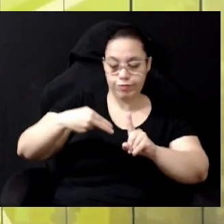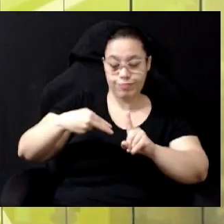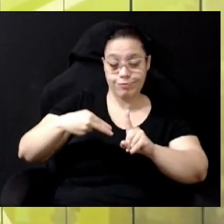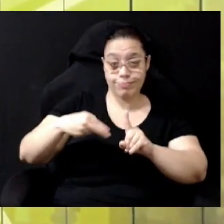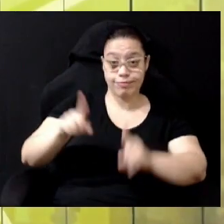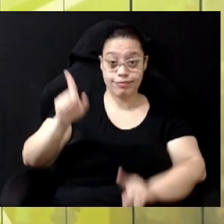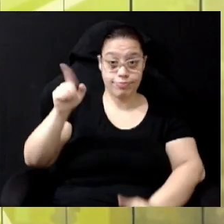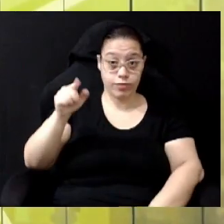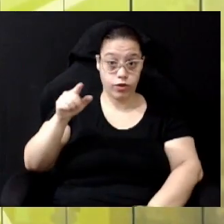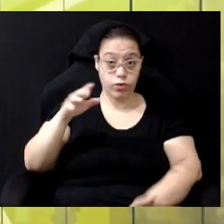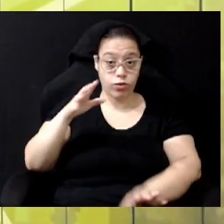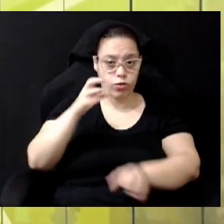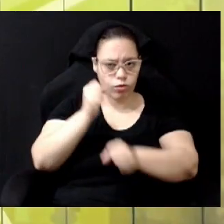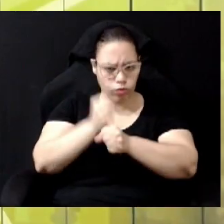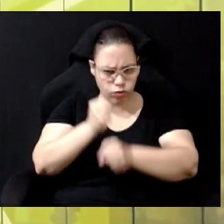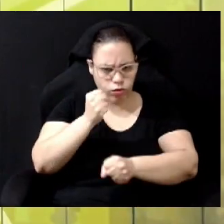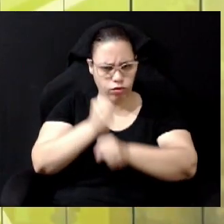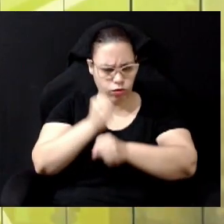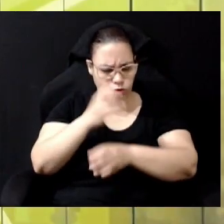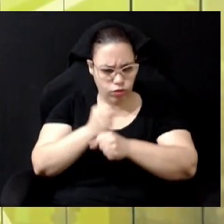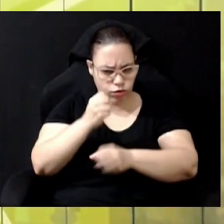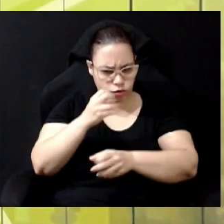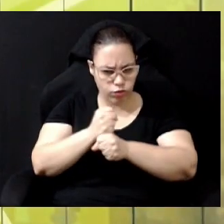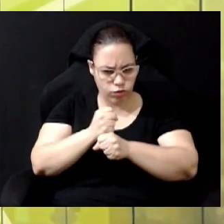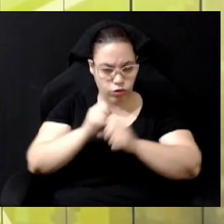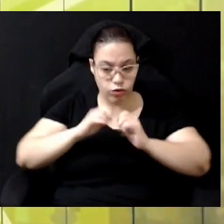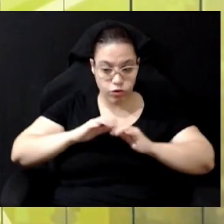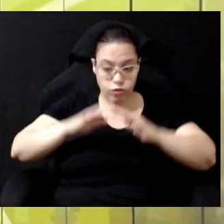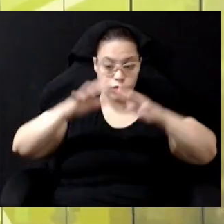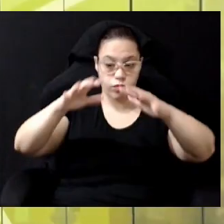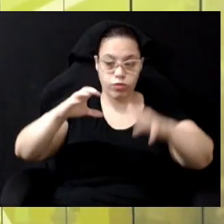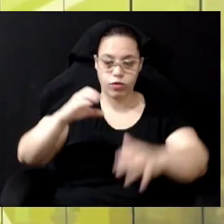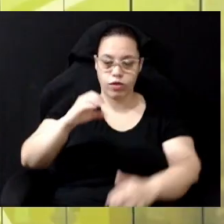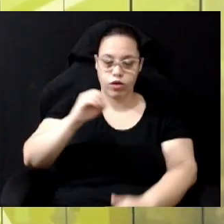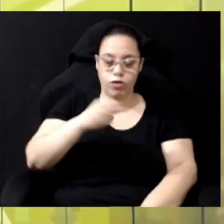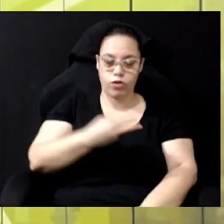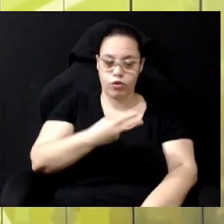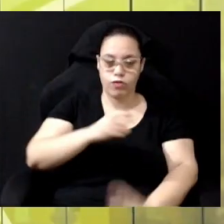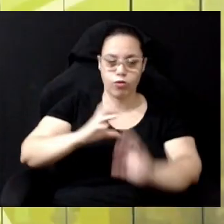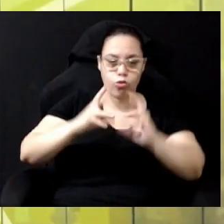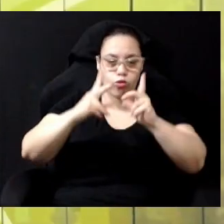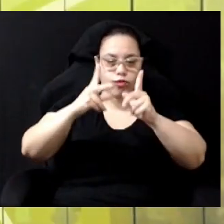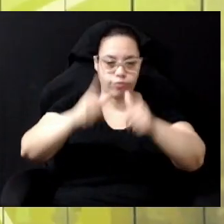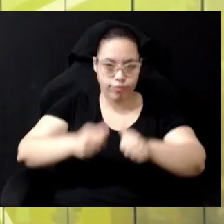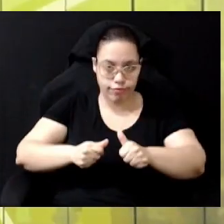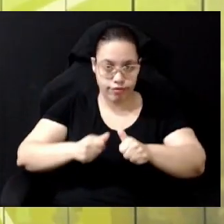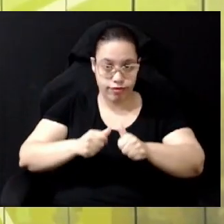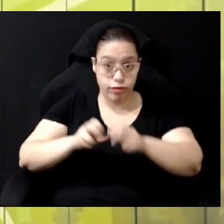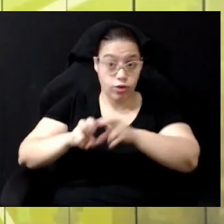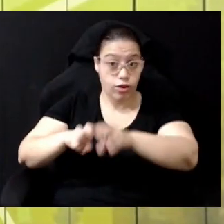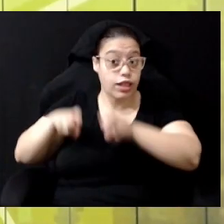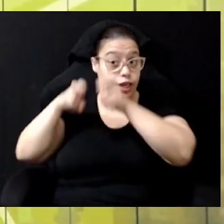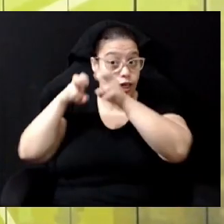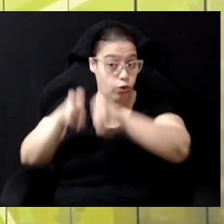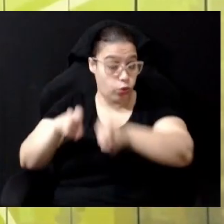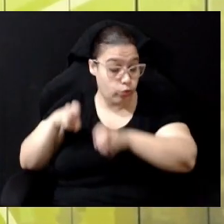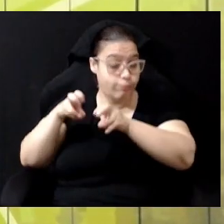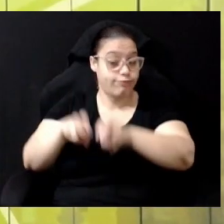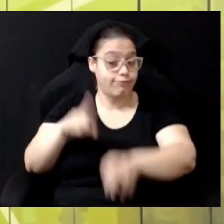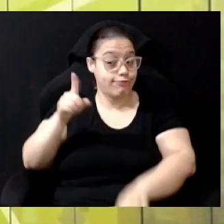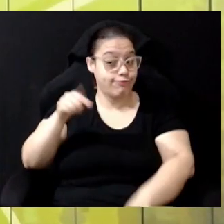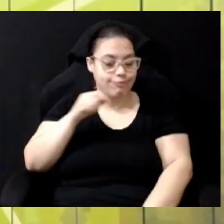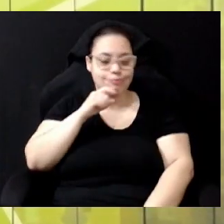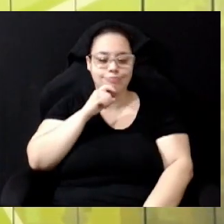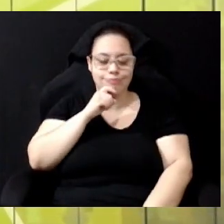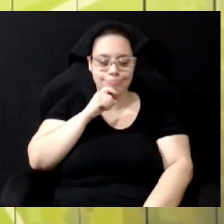mais é do que uma calculadora capaz de medir as emissões de CO2 por toda a cadeia produtiva da agricultura. E essa